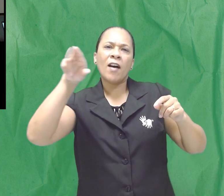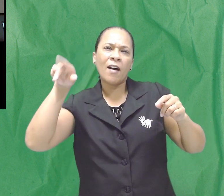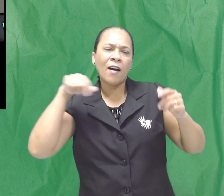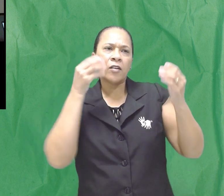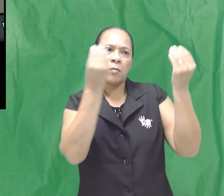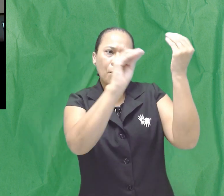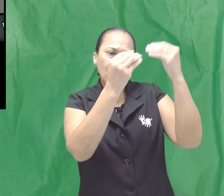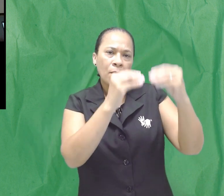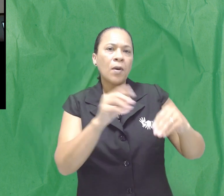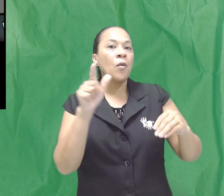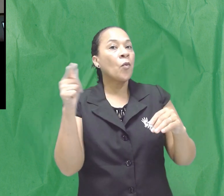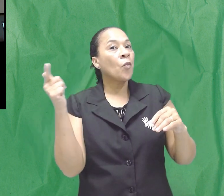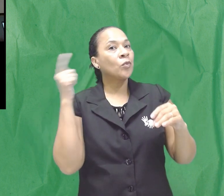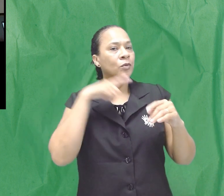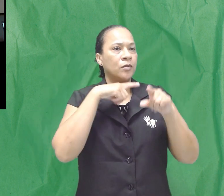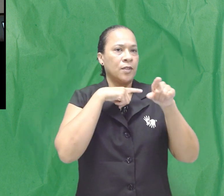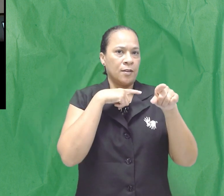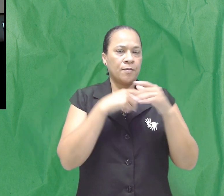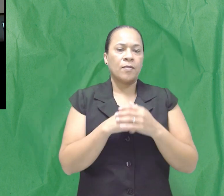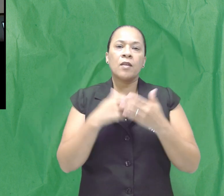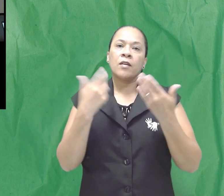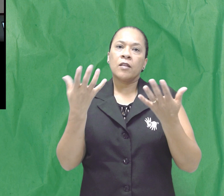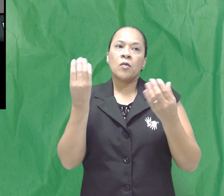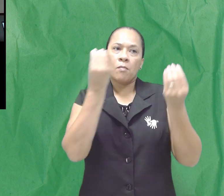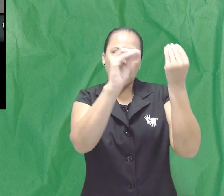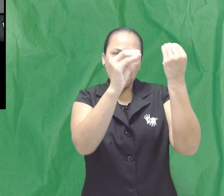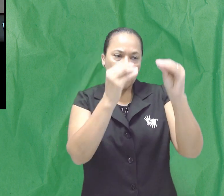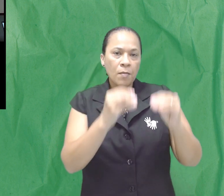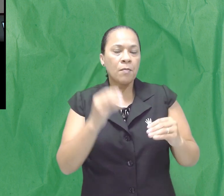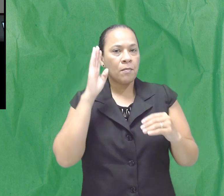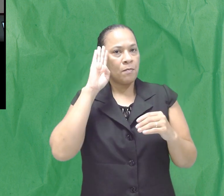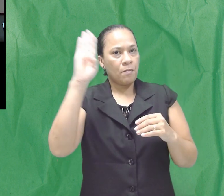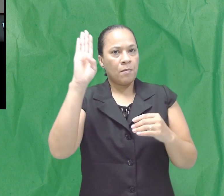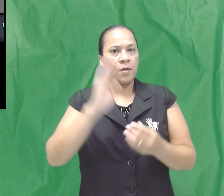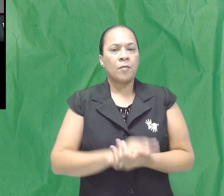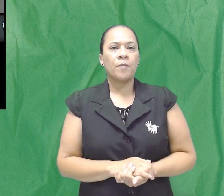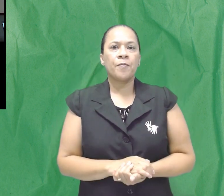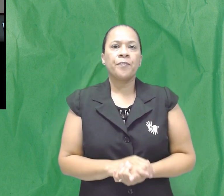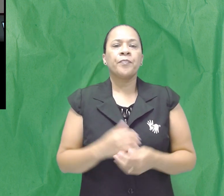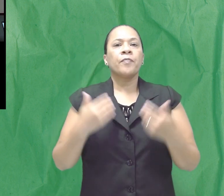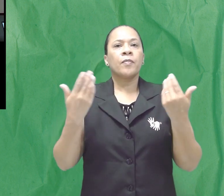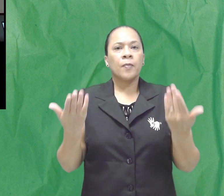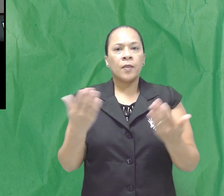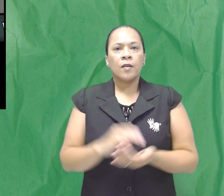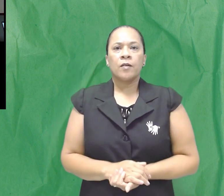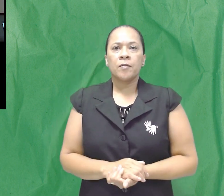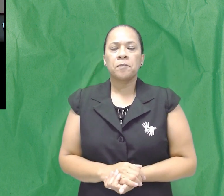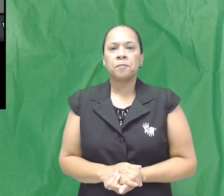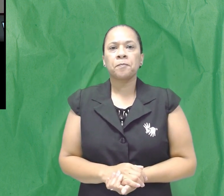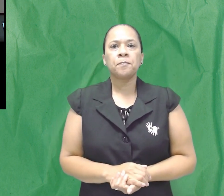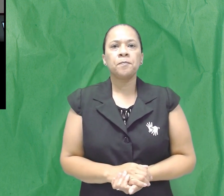suas funcionalidades, mas eu procurei trazer aqueles principais, tá? Bom, e então, já